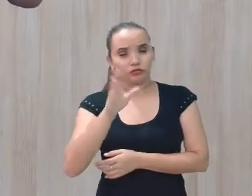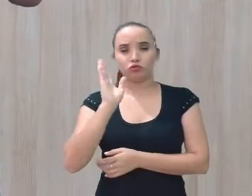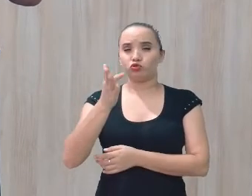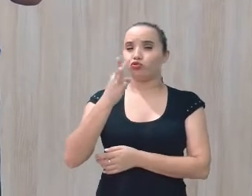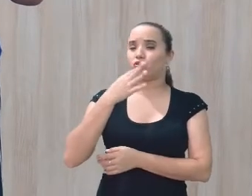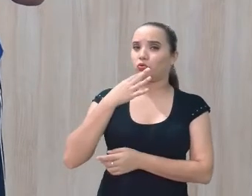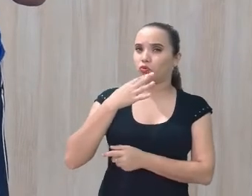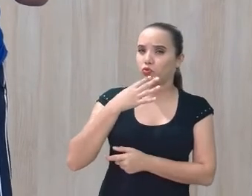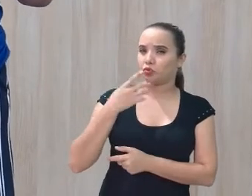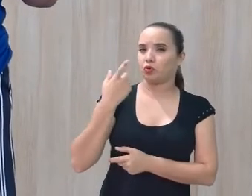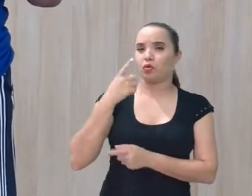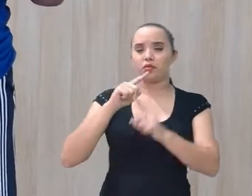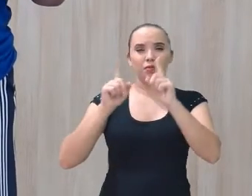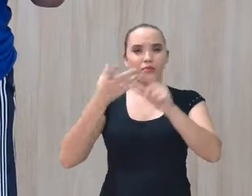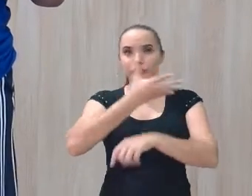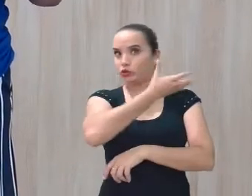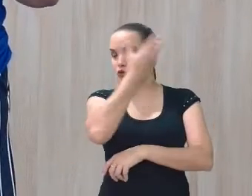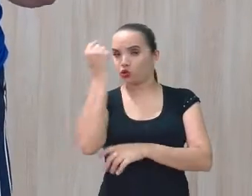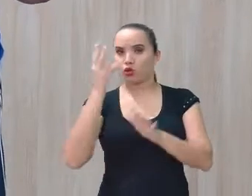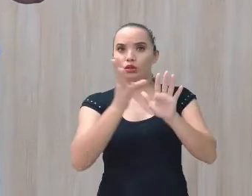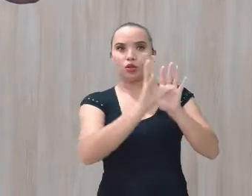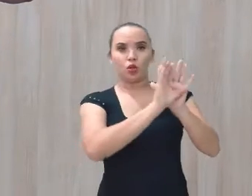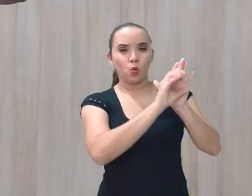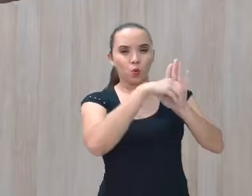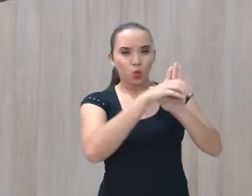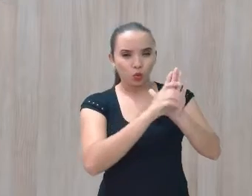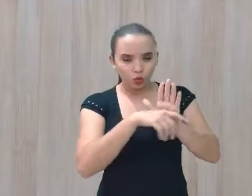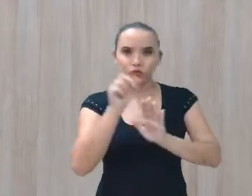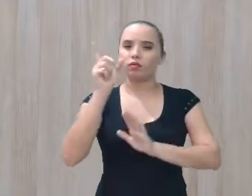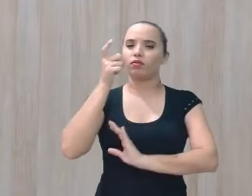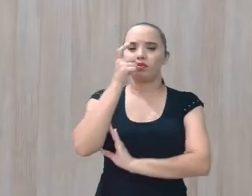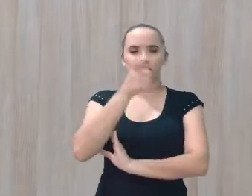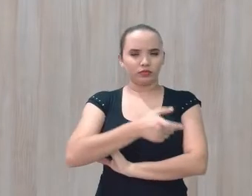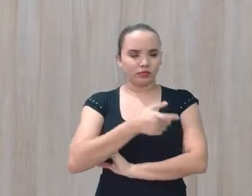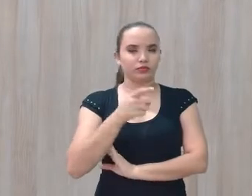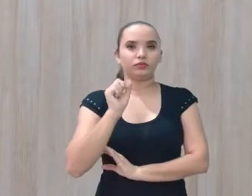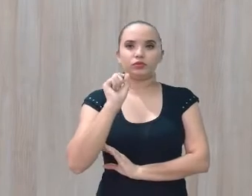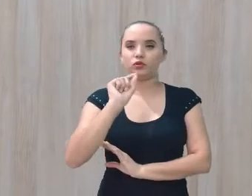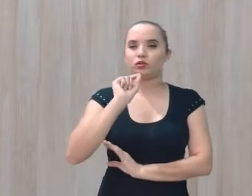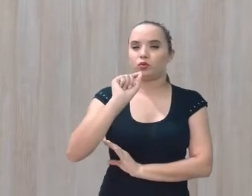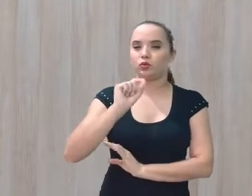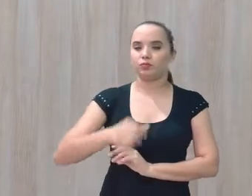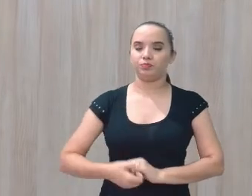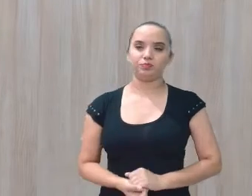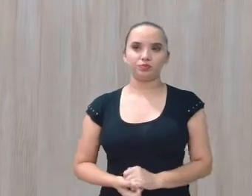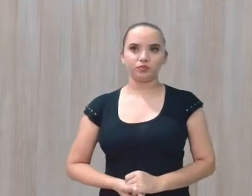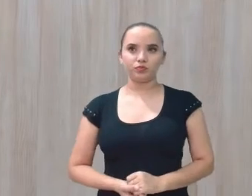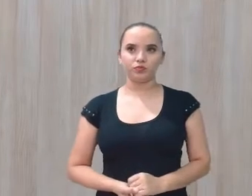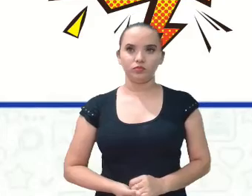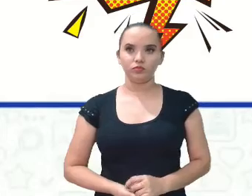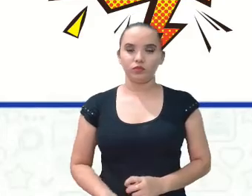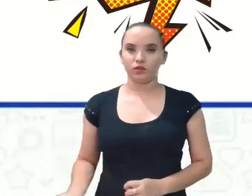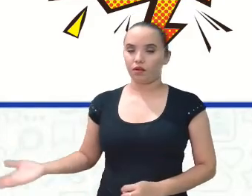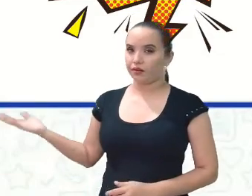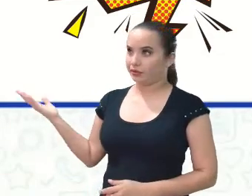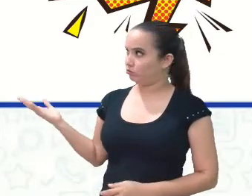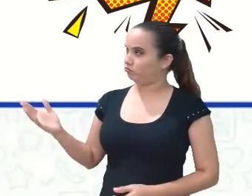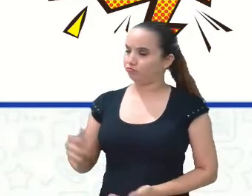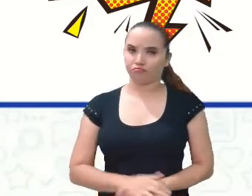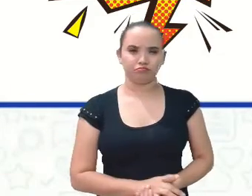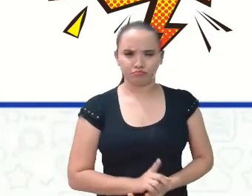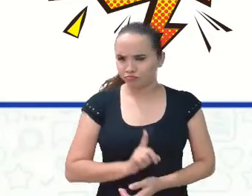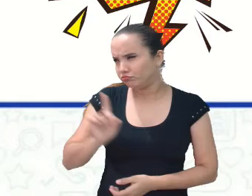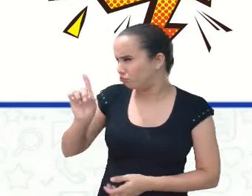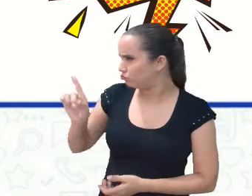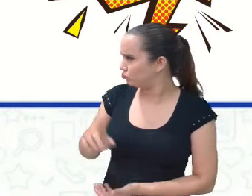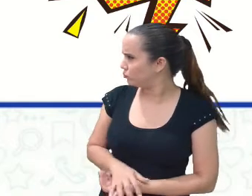uma palavrinha estranha, né? Mas é bem interessante a onomatopeia. O que é? Bora lá, vamos ver? Então, vocês estão vendo